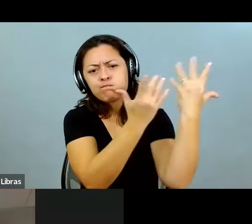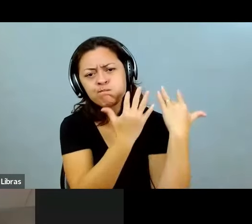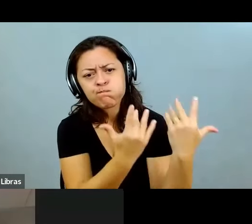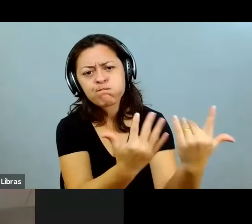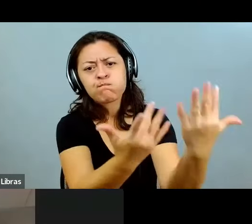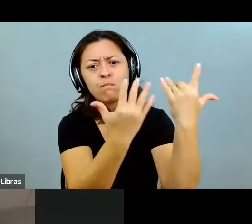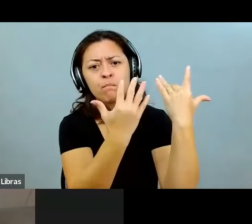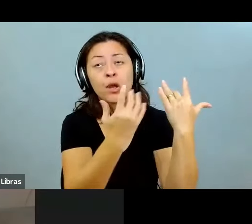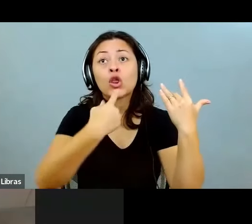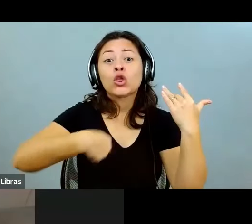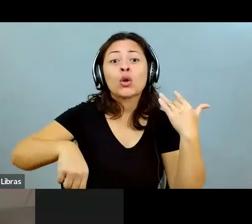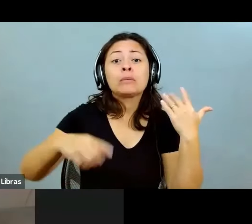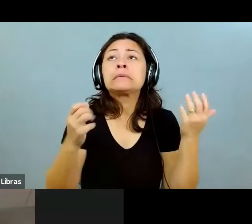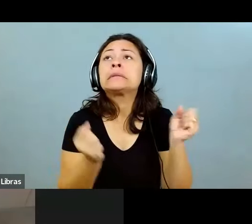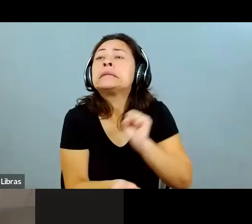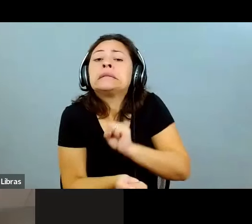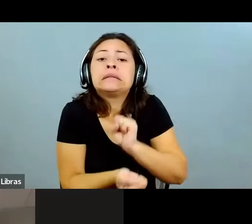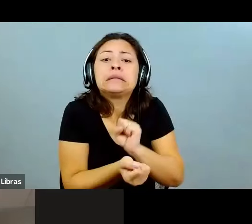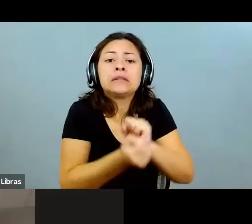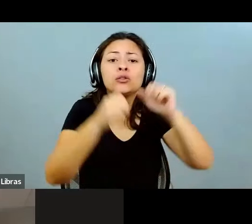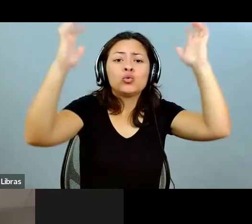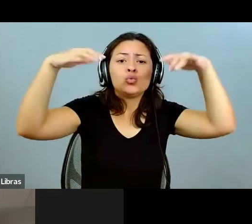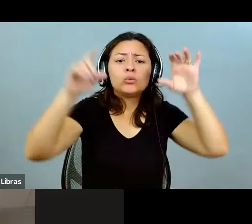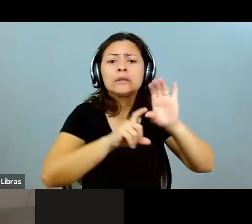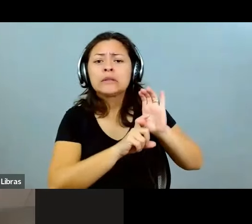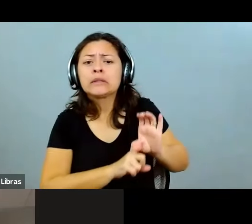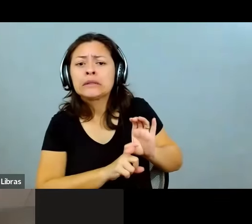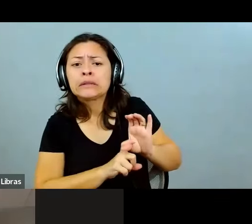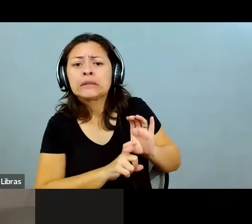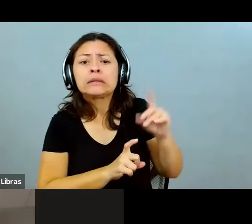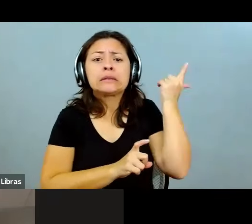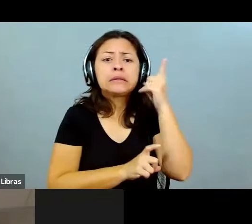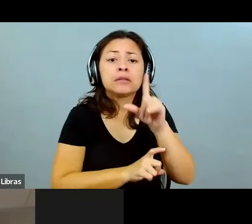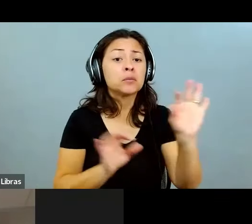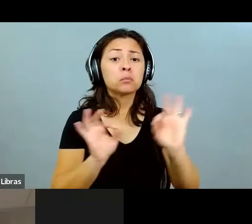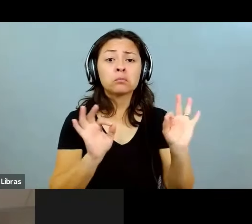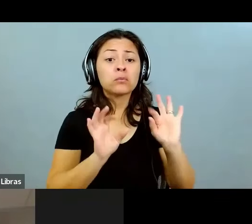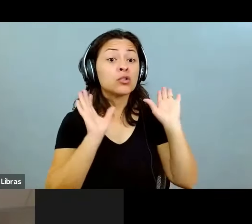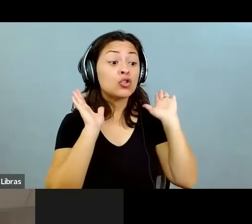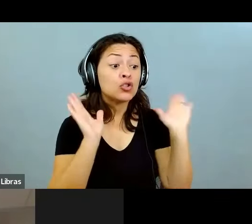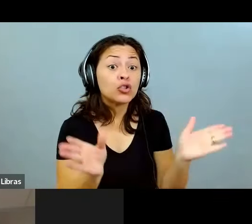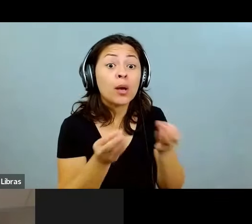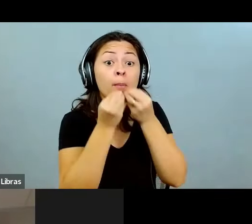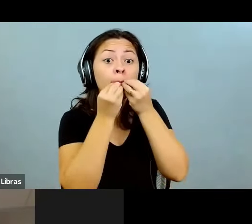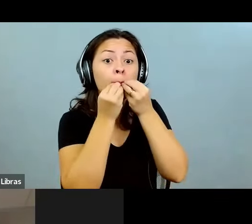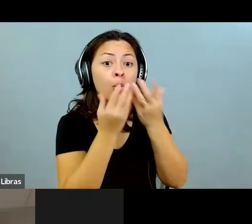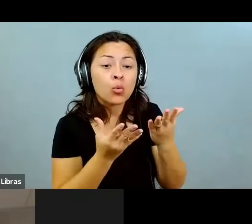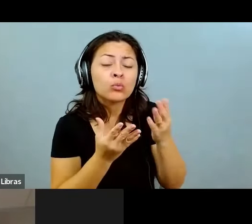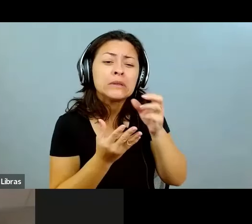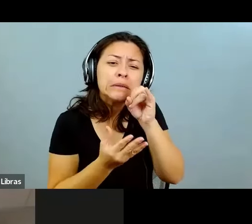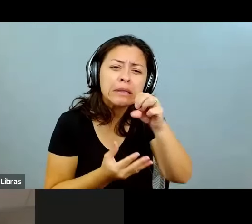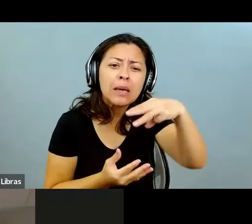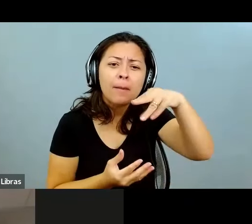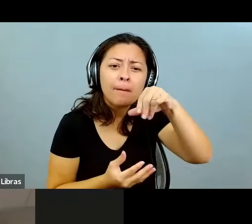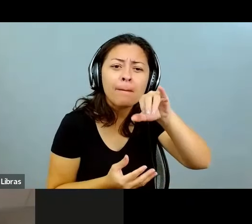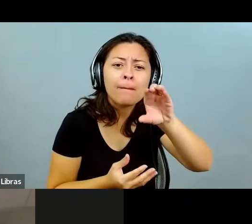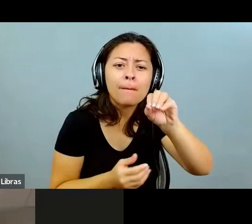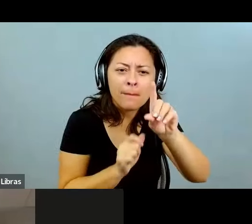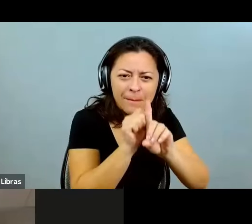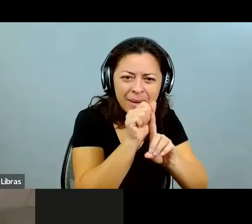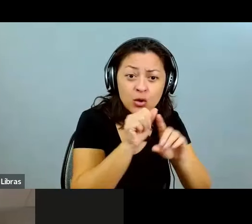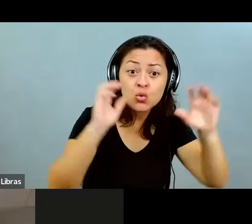não depende mais de chuva para atingir o objetivo se der mais uma chuva agora em maio Provavelmente o